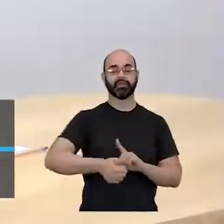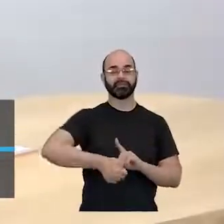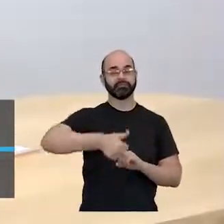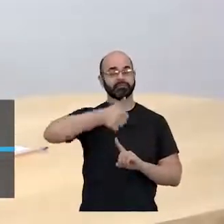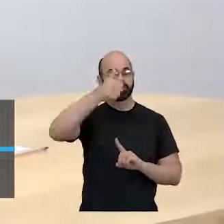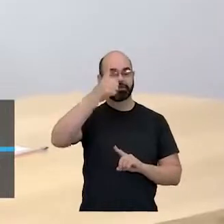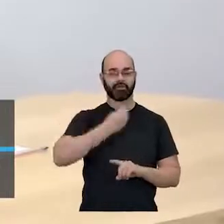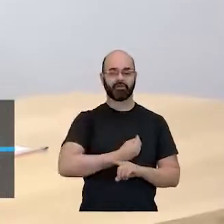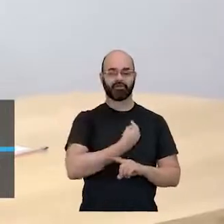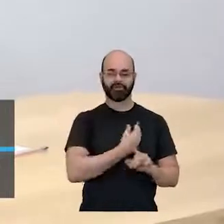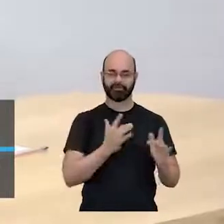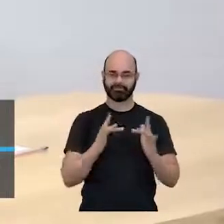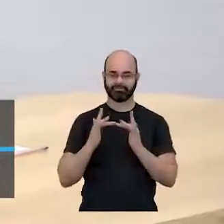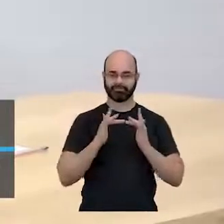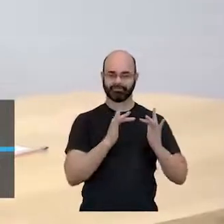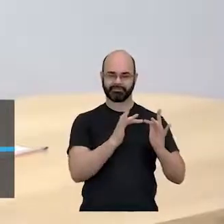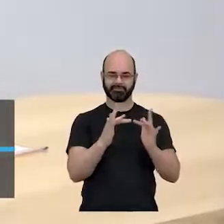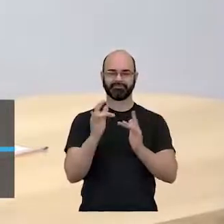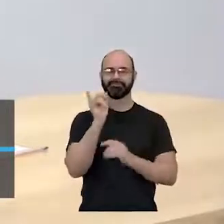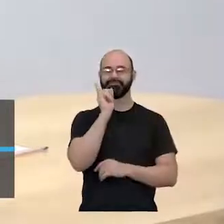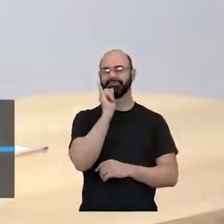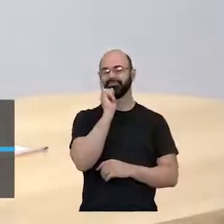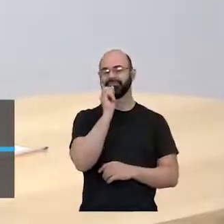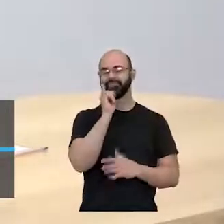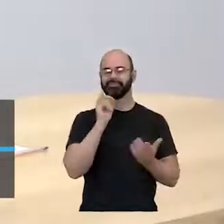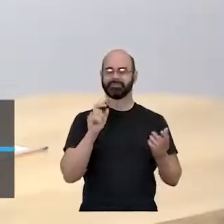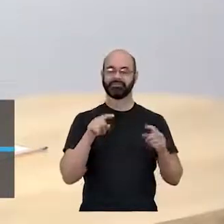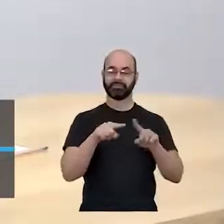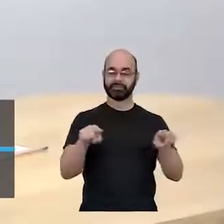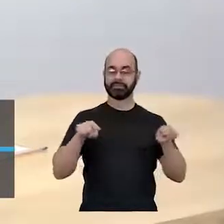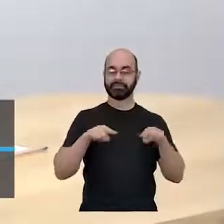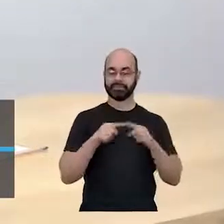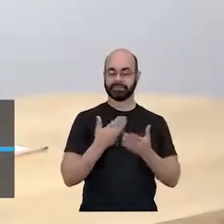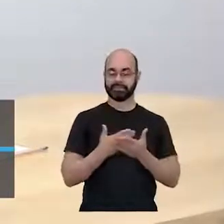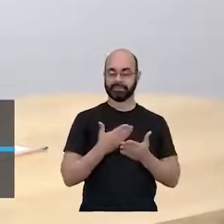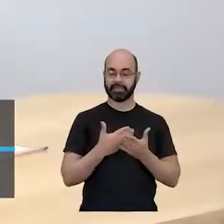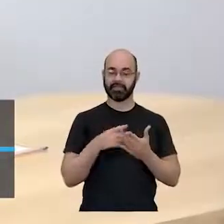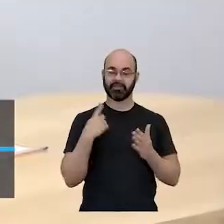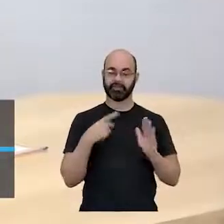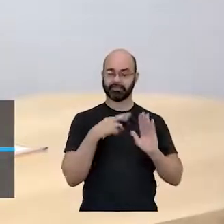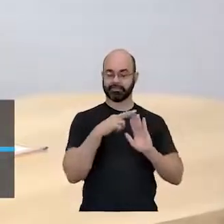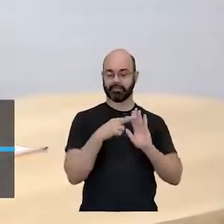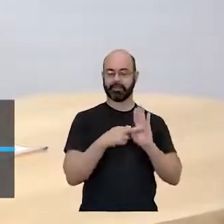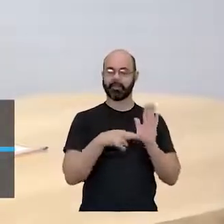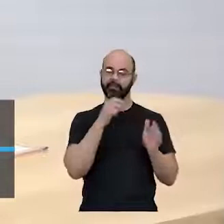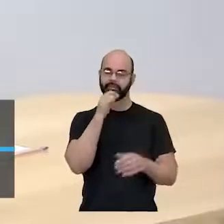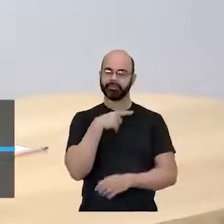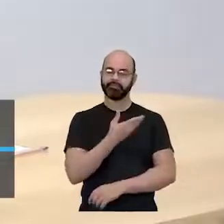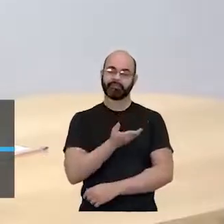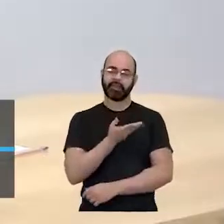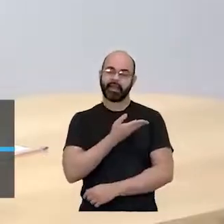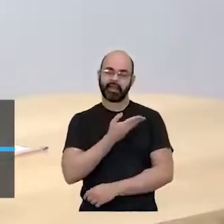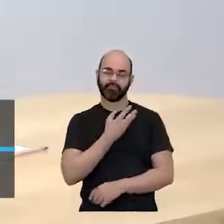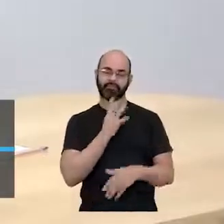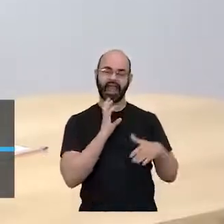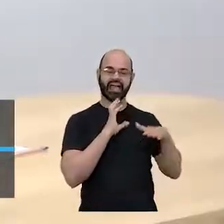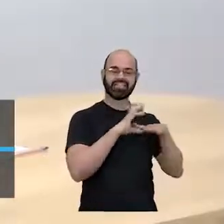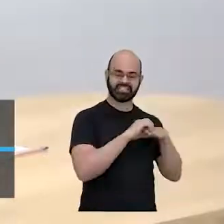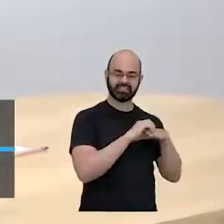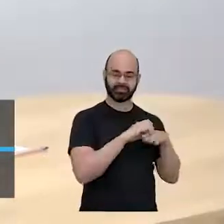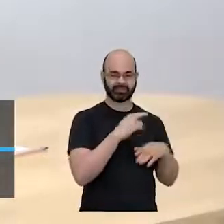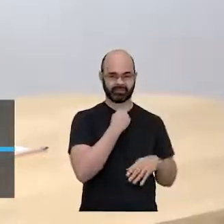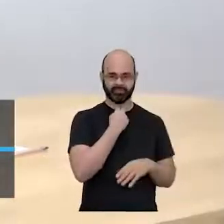sala de aula a gente não tem aquelas regrinhas de convivência. Por exemplo, não pode morder o coleguinha, não pode fazer algumas